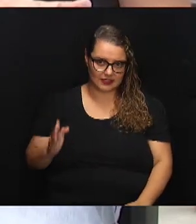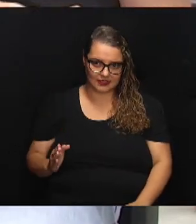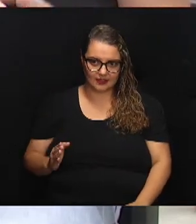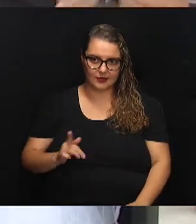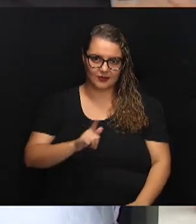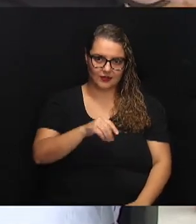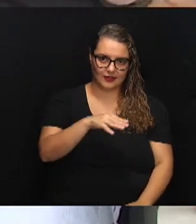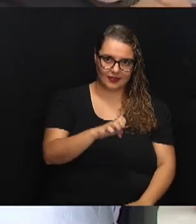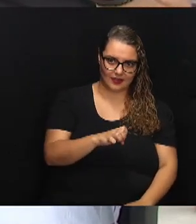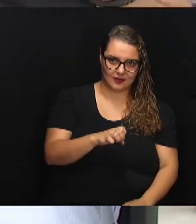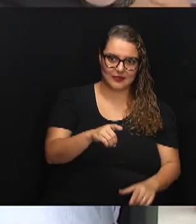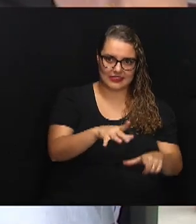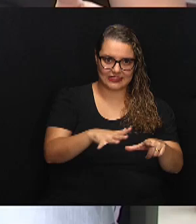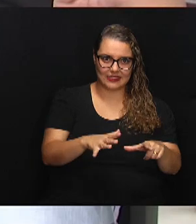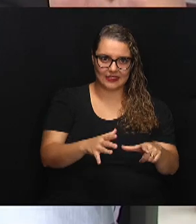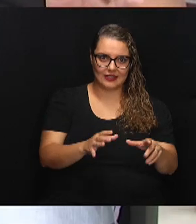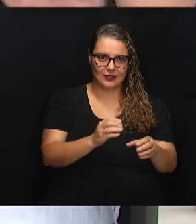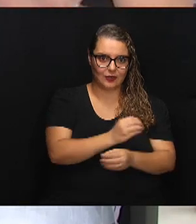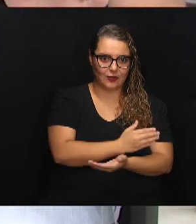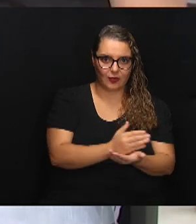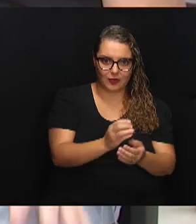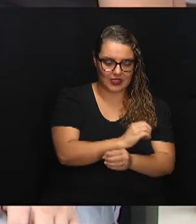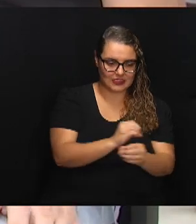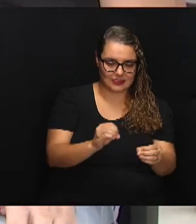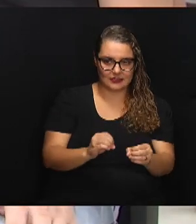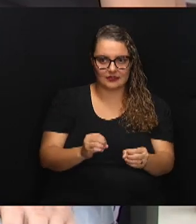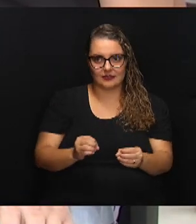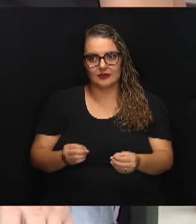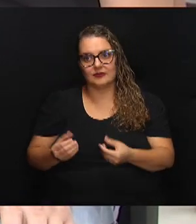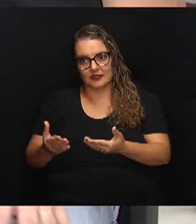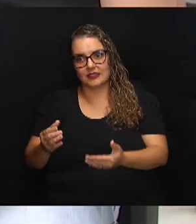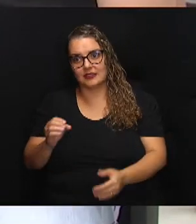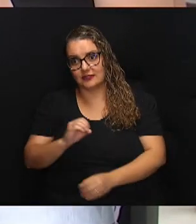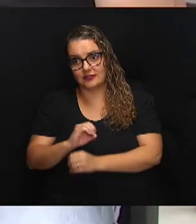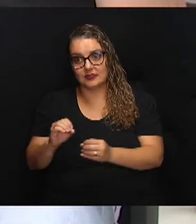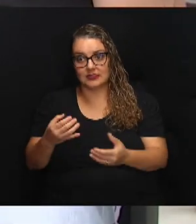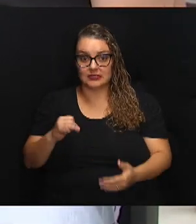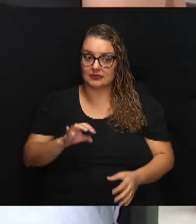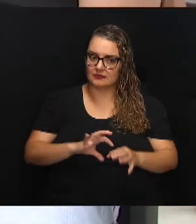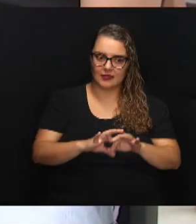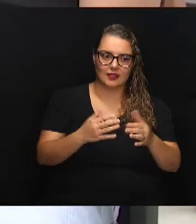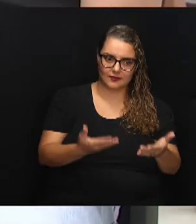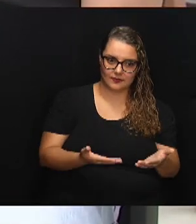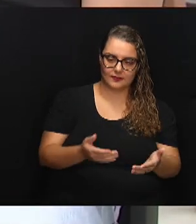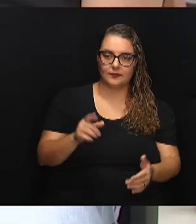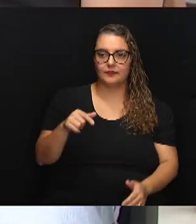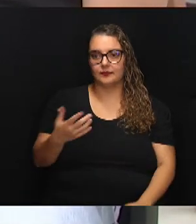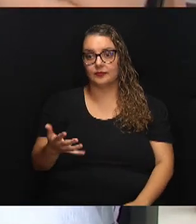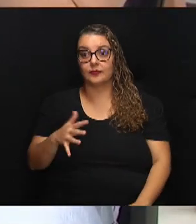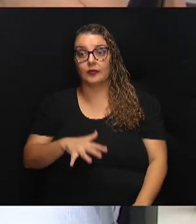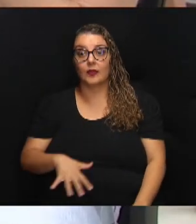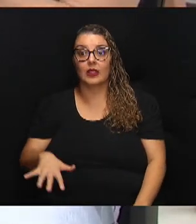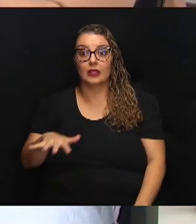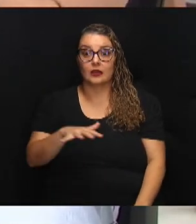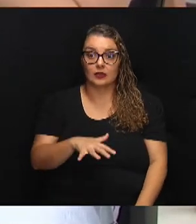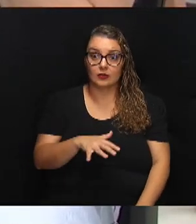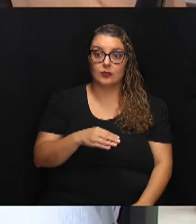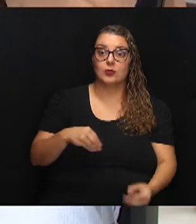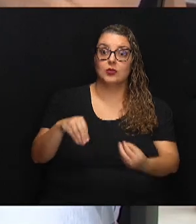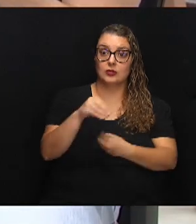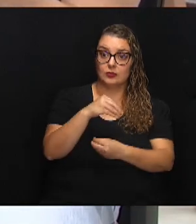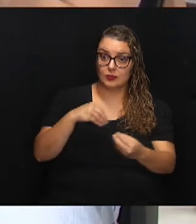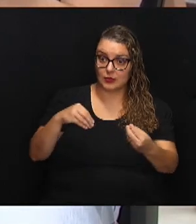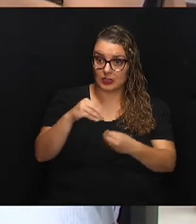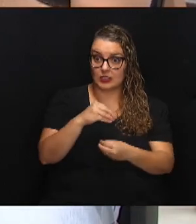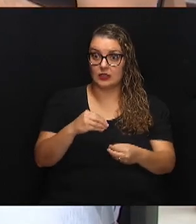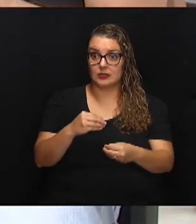zero e consegue acabar de entregar o jogo sozinho se deixar na mão dele, né? Então é uma área, por envolver muita